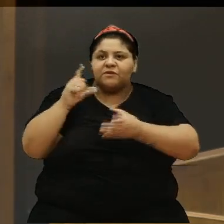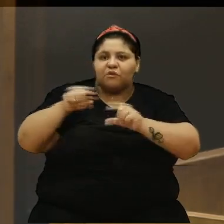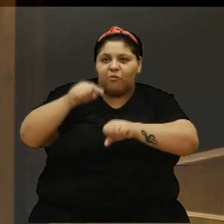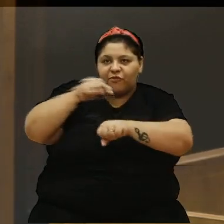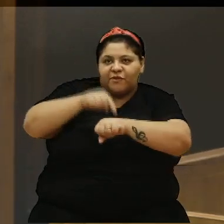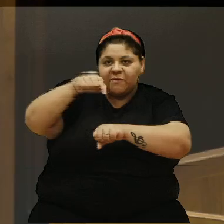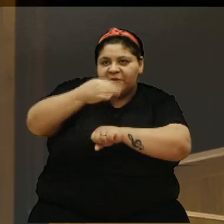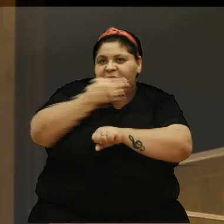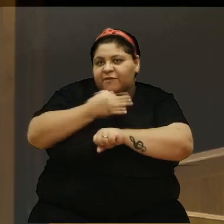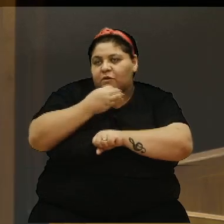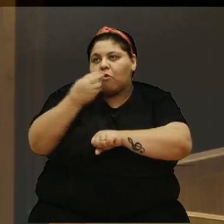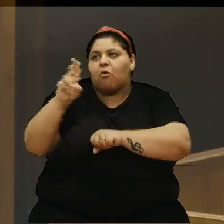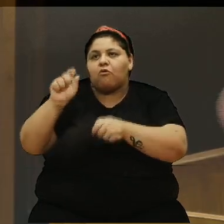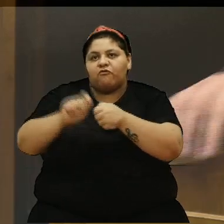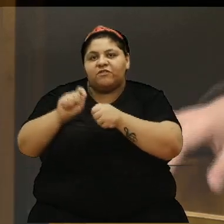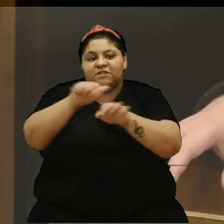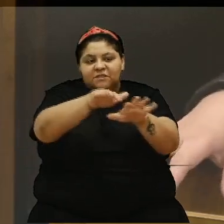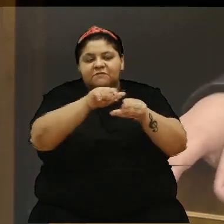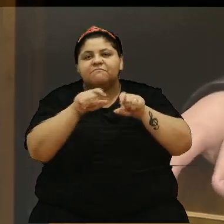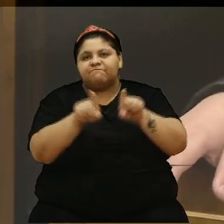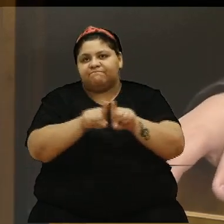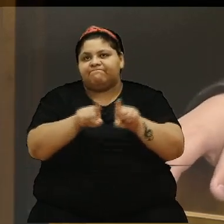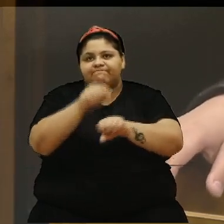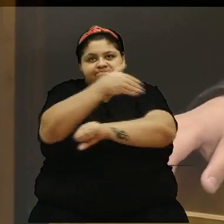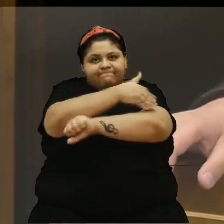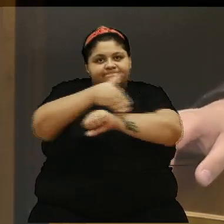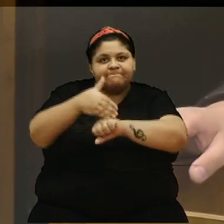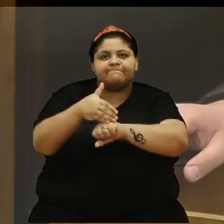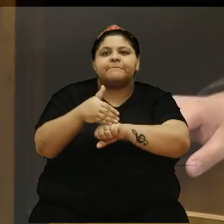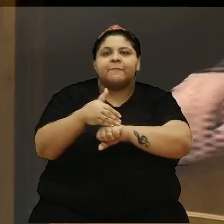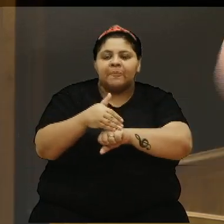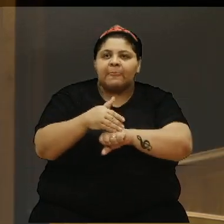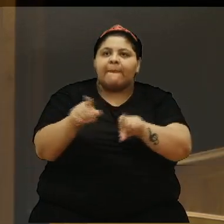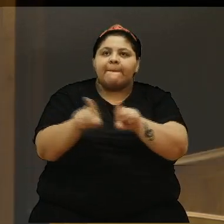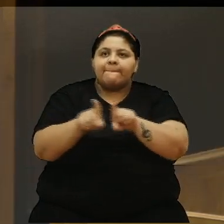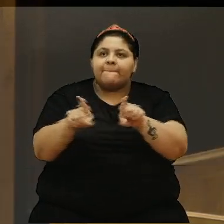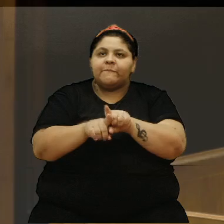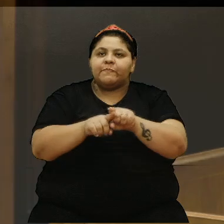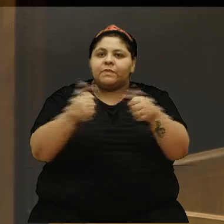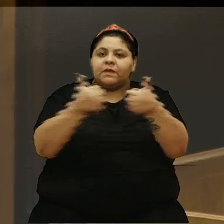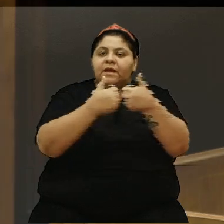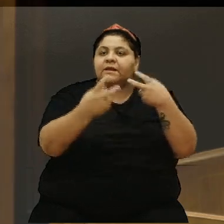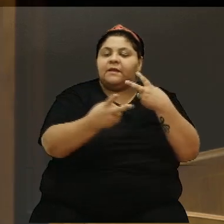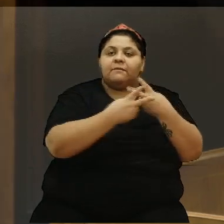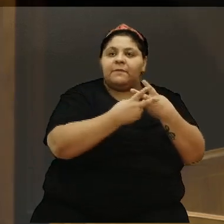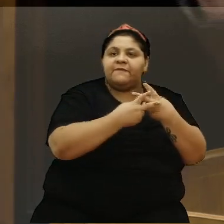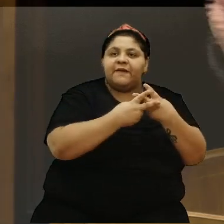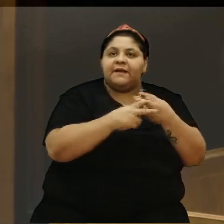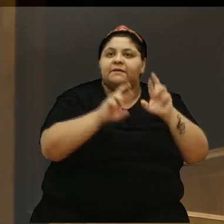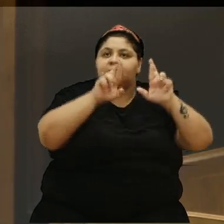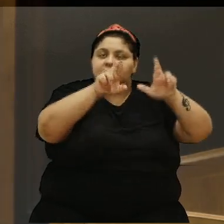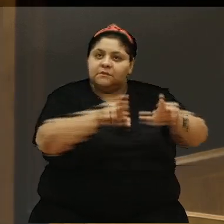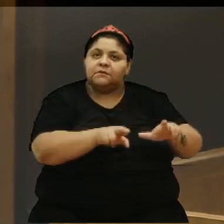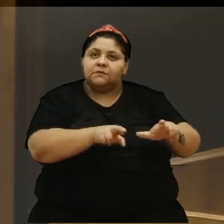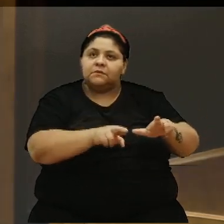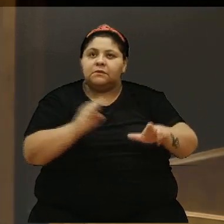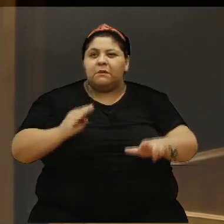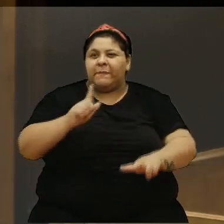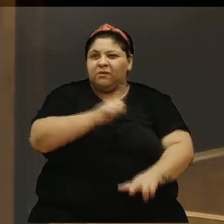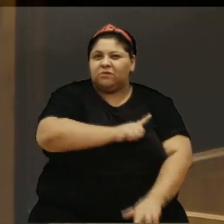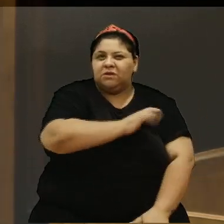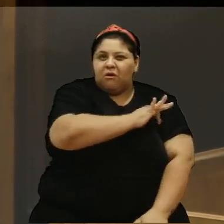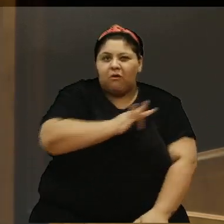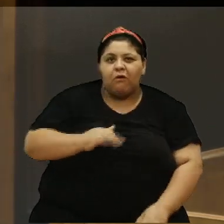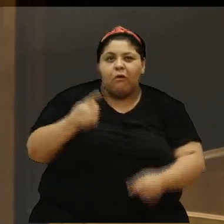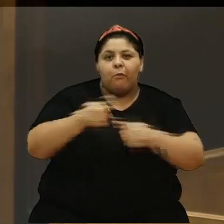cidade, ou fazendo esse socorro também em estradas e rodovias, como o caso do Apanhador, essa região de Garibaldi, Bento Gonçalves, Farroupilha,